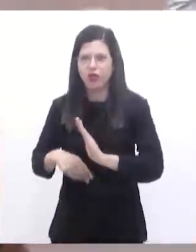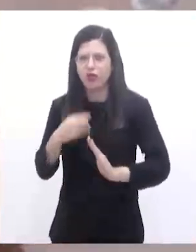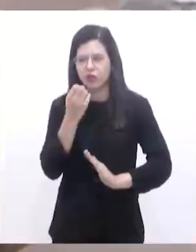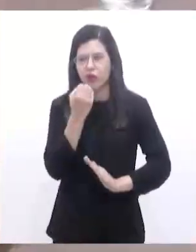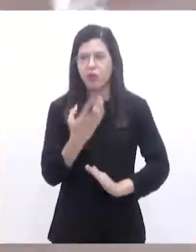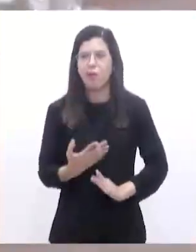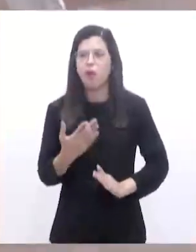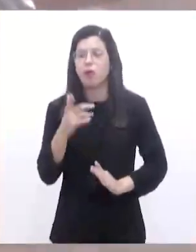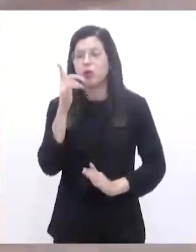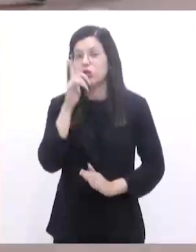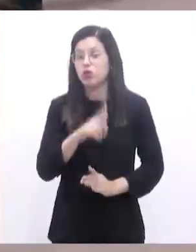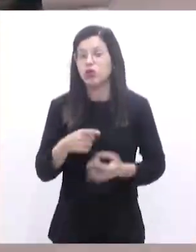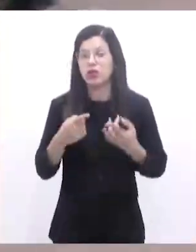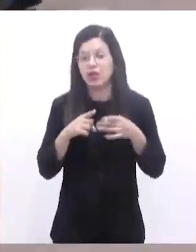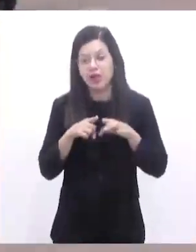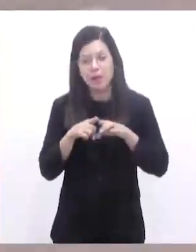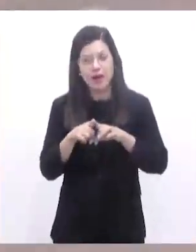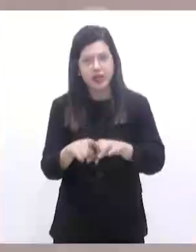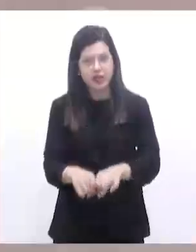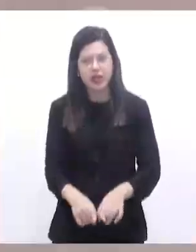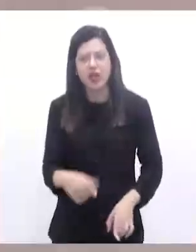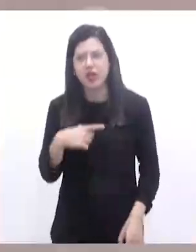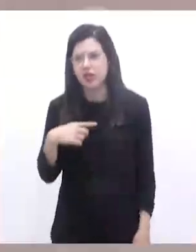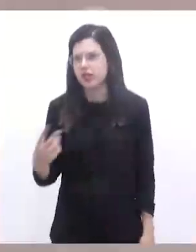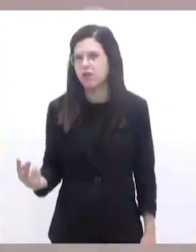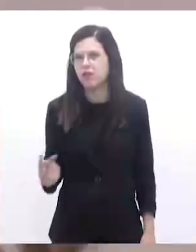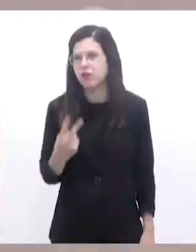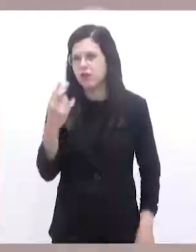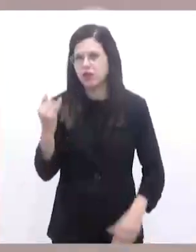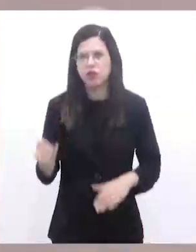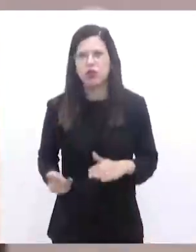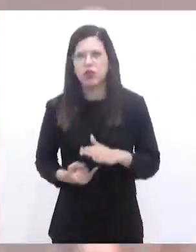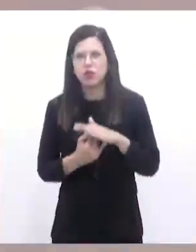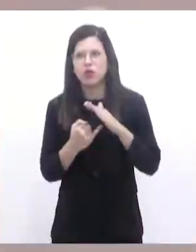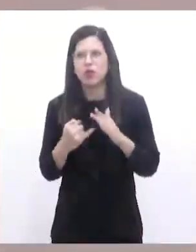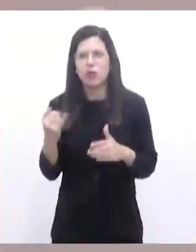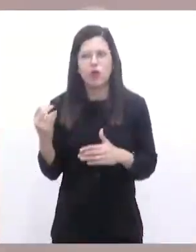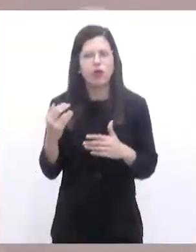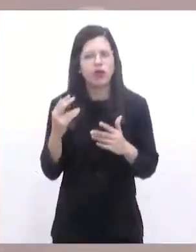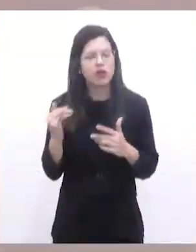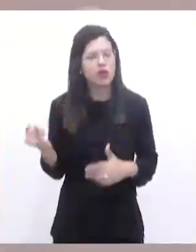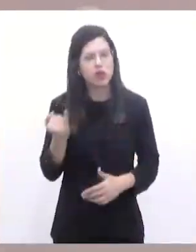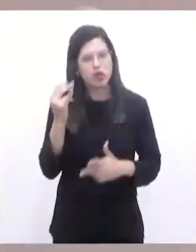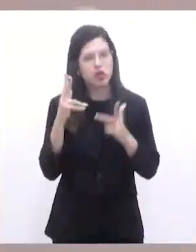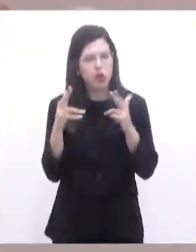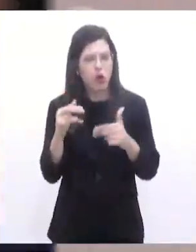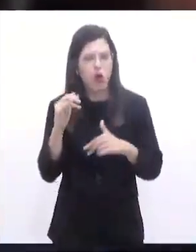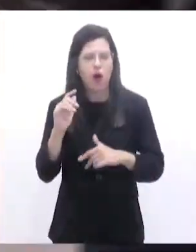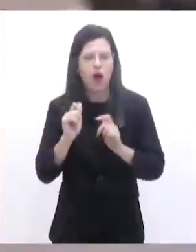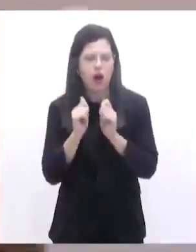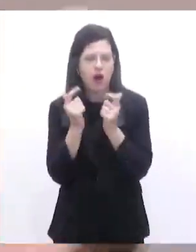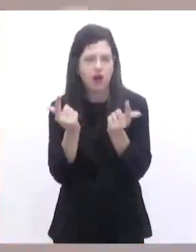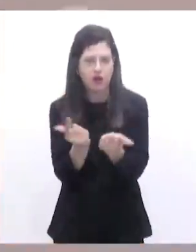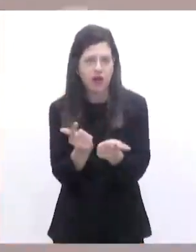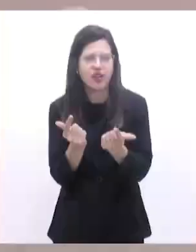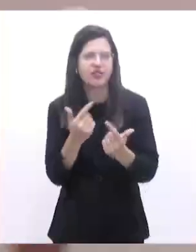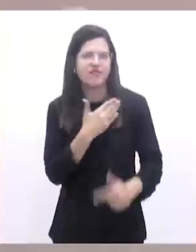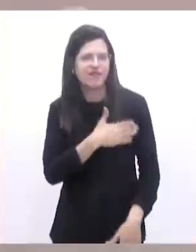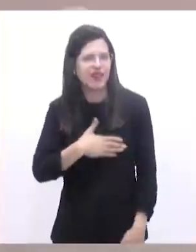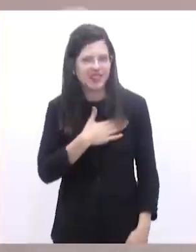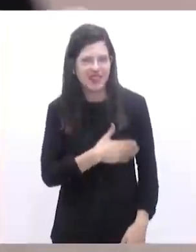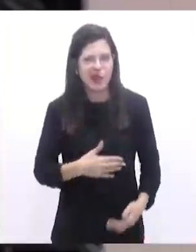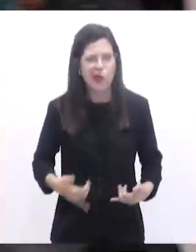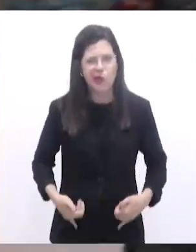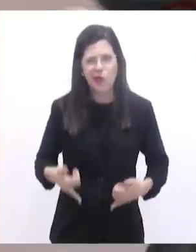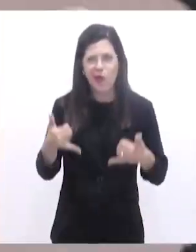gente conseguir firmar essas parcerias e ter esses reconhecimentos de instituições tão importantes como a Alerj é muito prazeroso, é uma